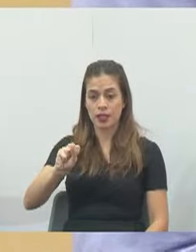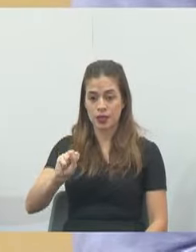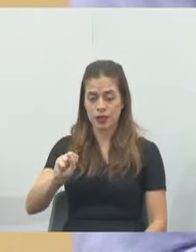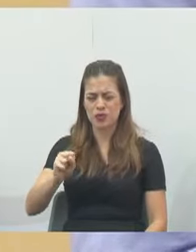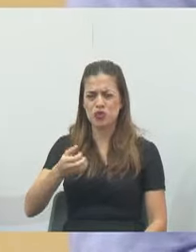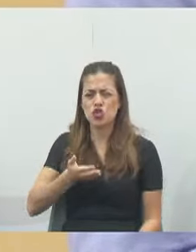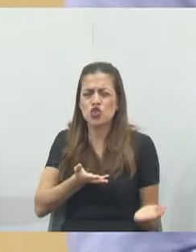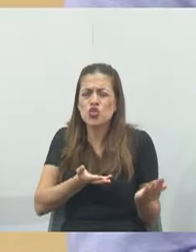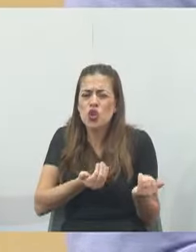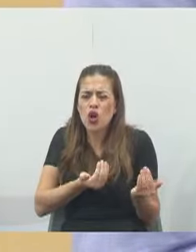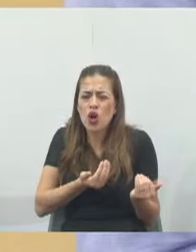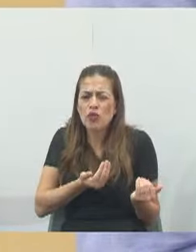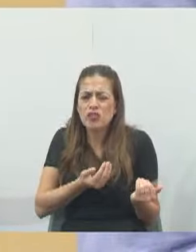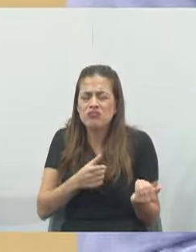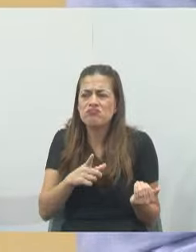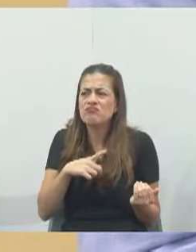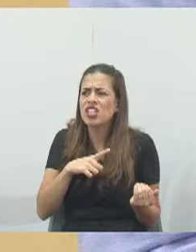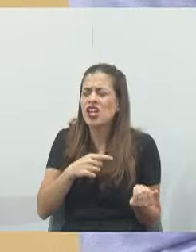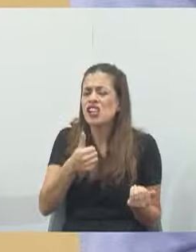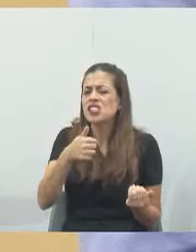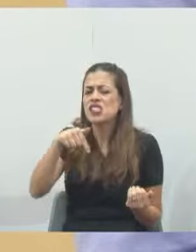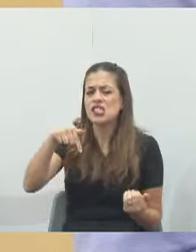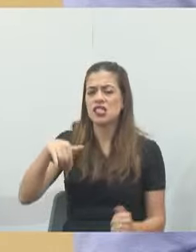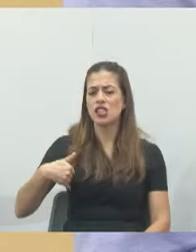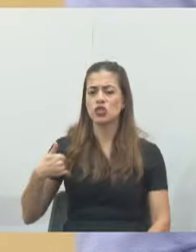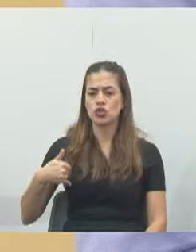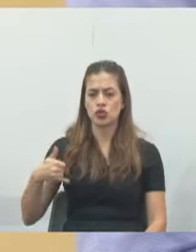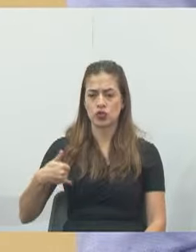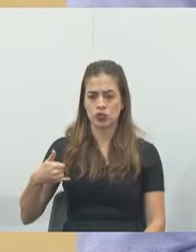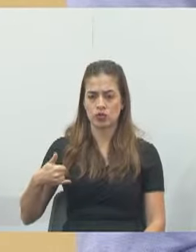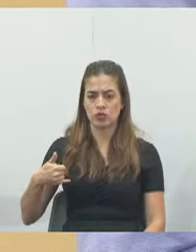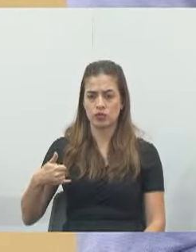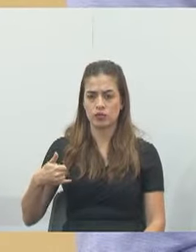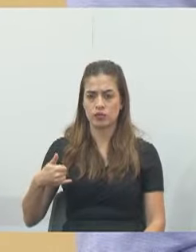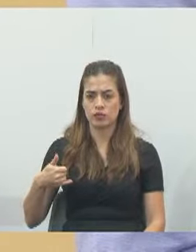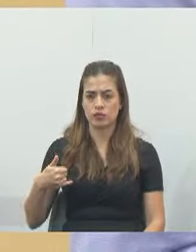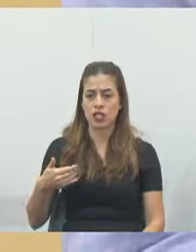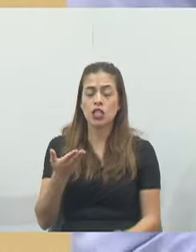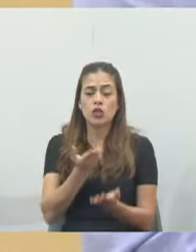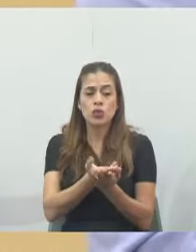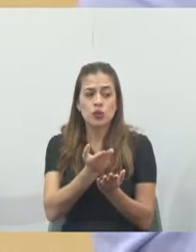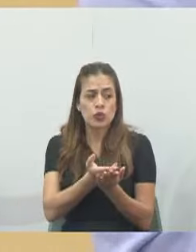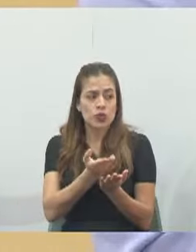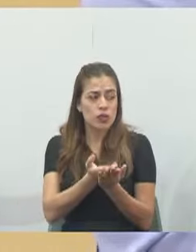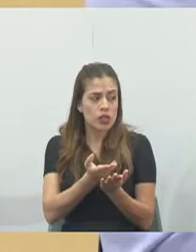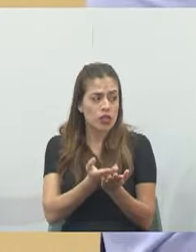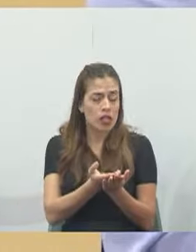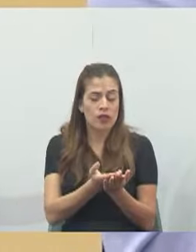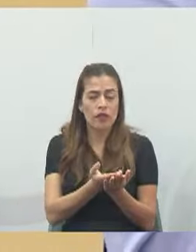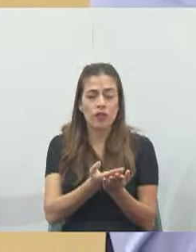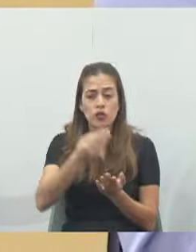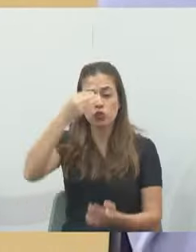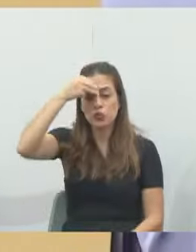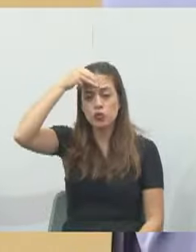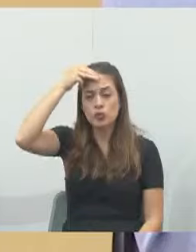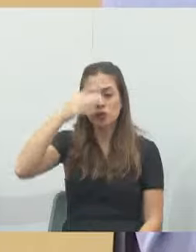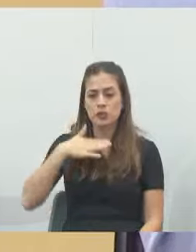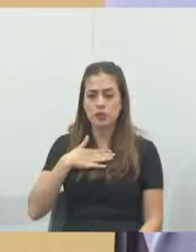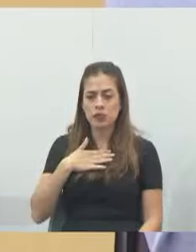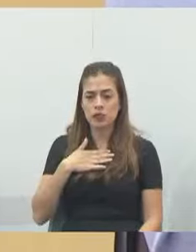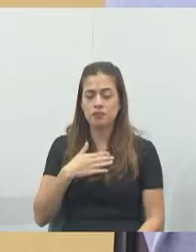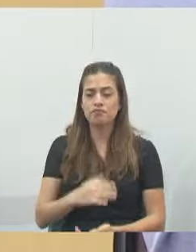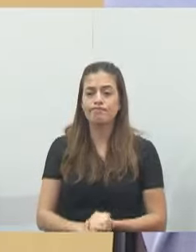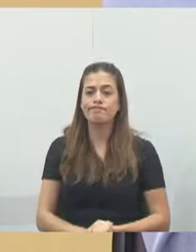que o Fabrício tinha uns 17 anos. Ele estudava com os meus sobrinhos